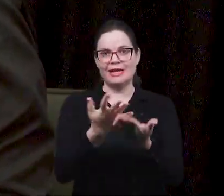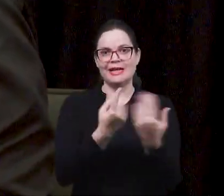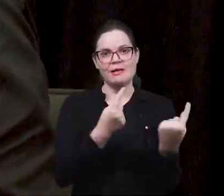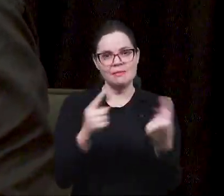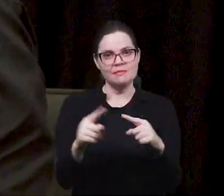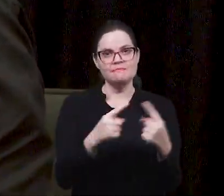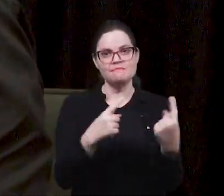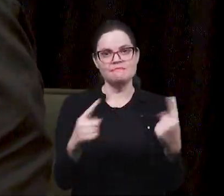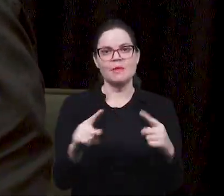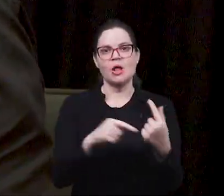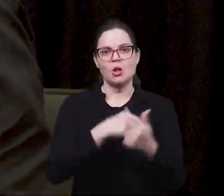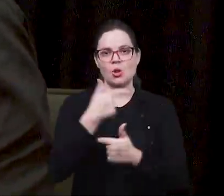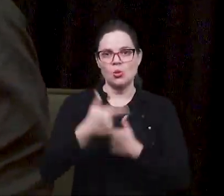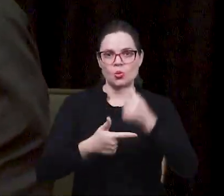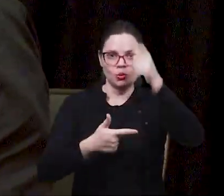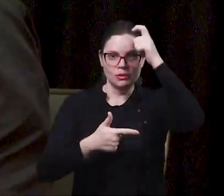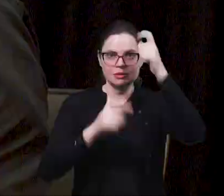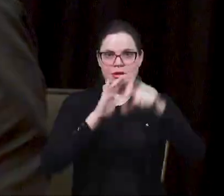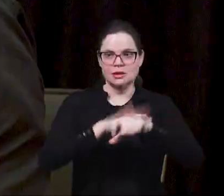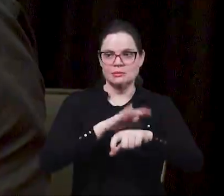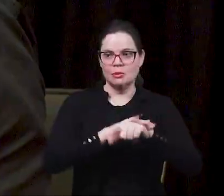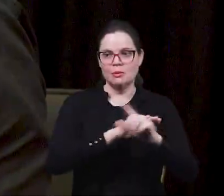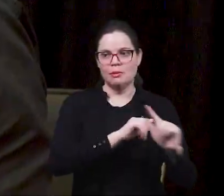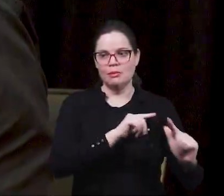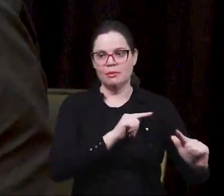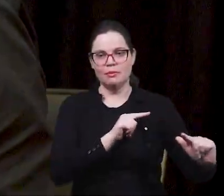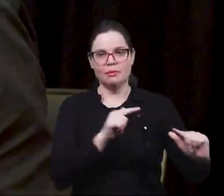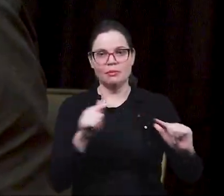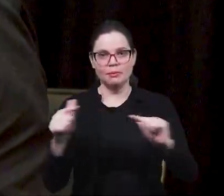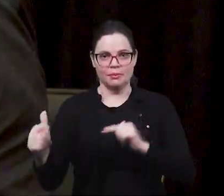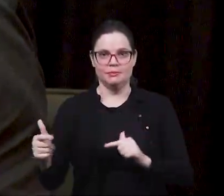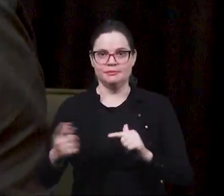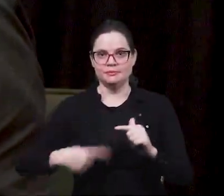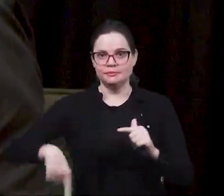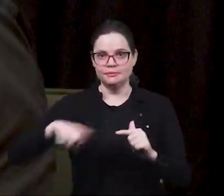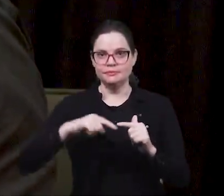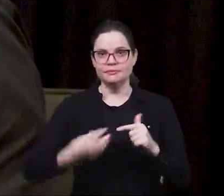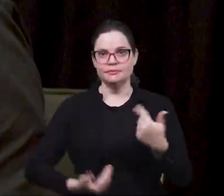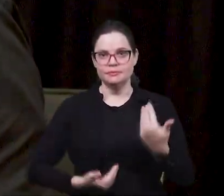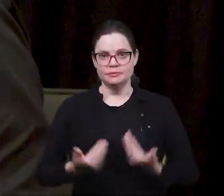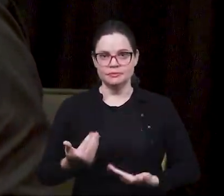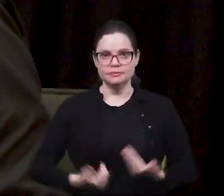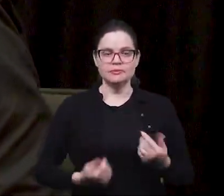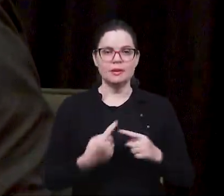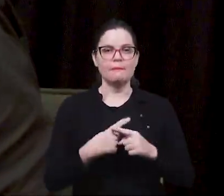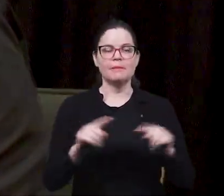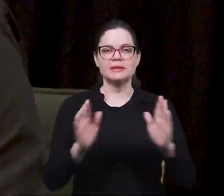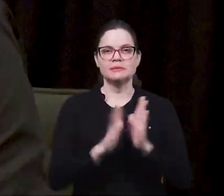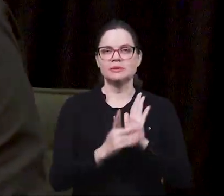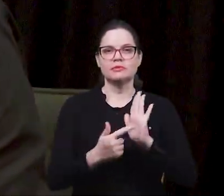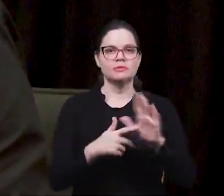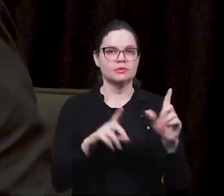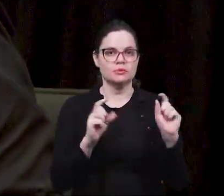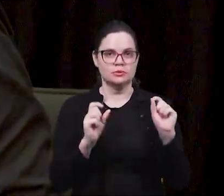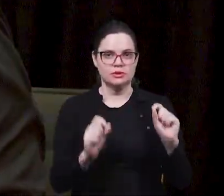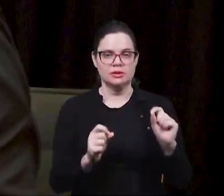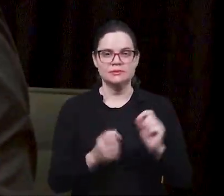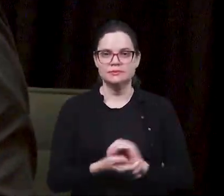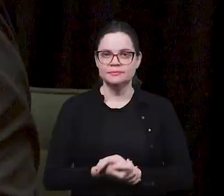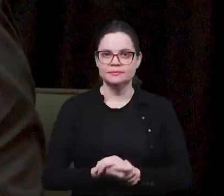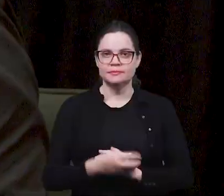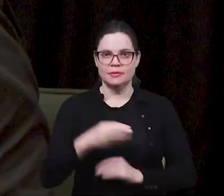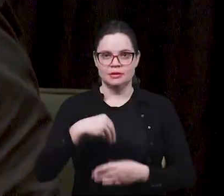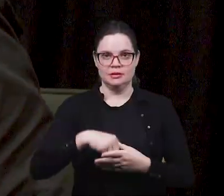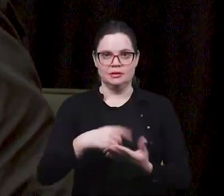através das lutas que ele levanta, através dessa perseguição de fato à nossa fé. Mas o que diz a palavra do Senhor é o seguinte,